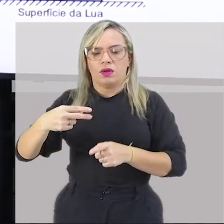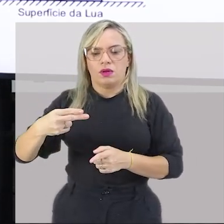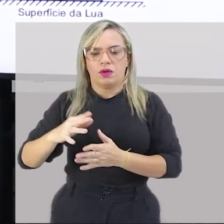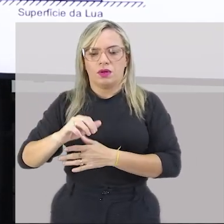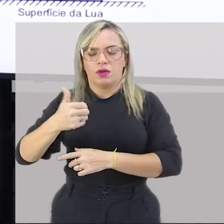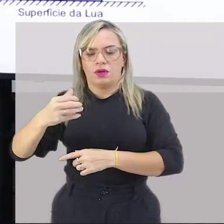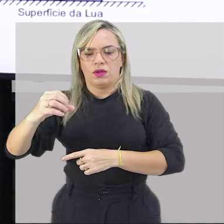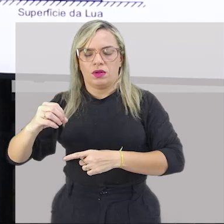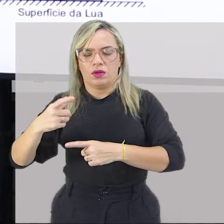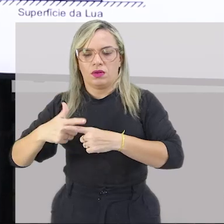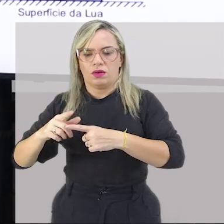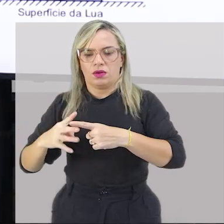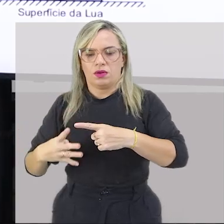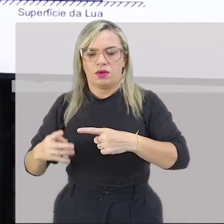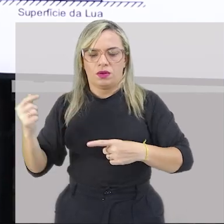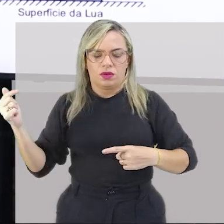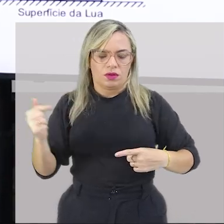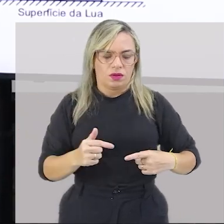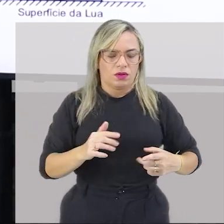dar 2,5